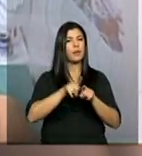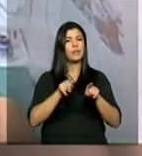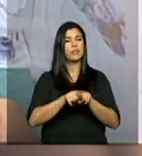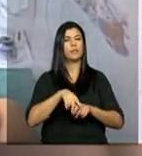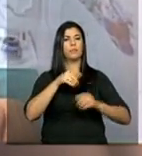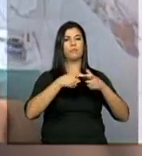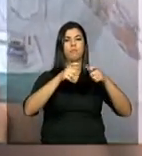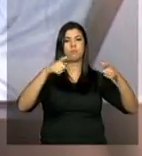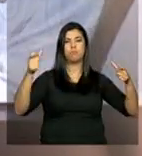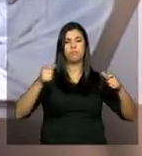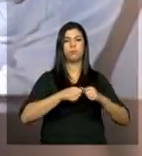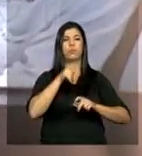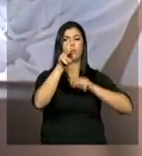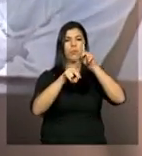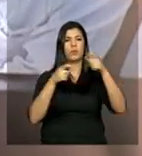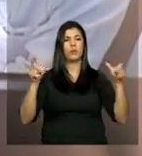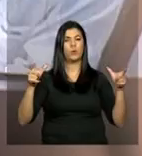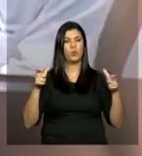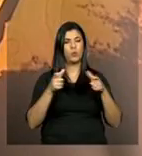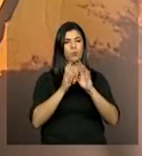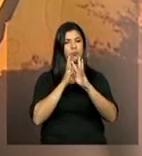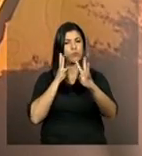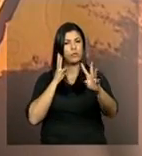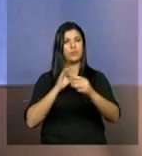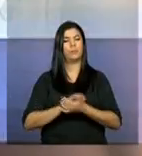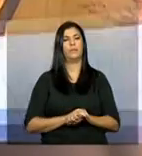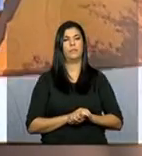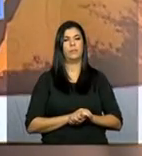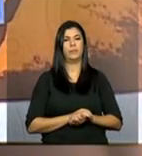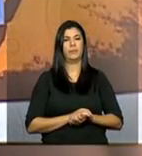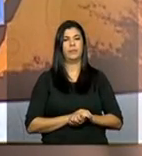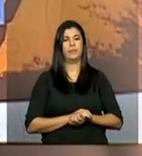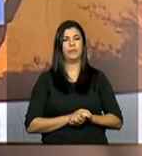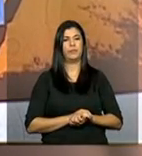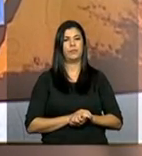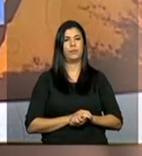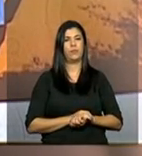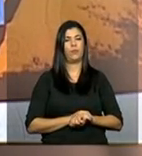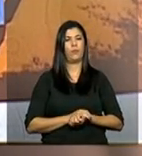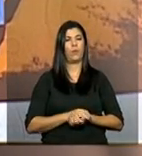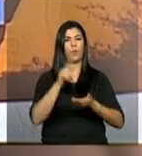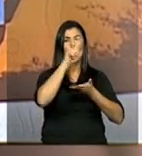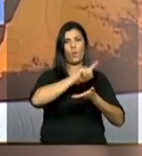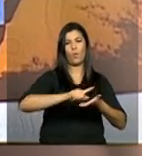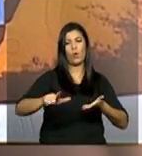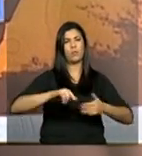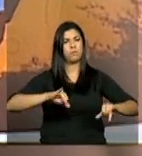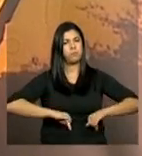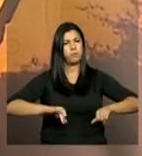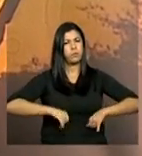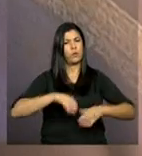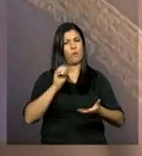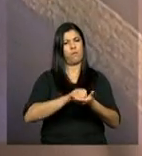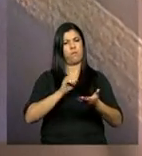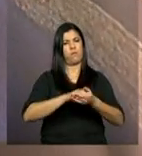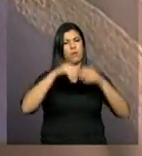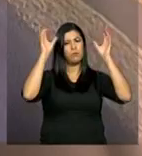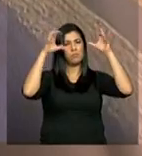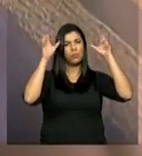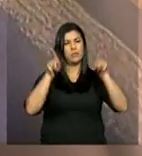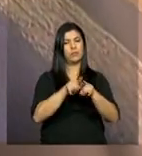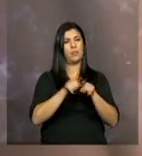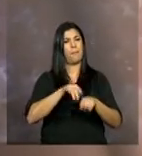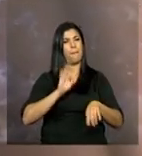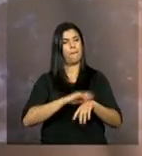da população e diminuem as filas nos hospitais. O sertão sempre sofreu com a estiagem, mas é